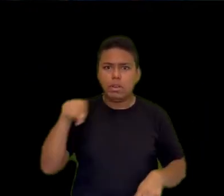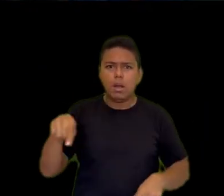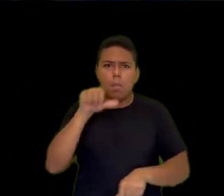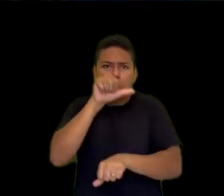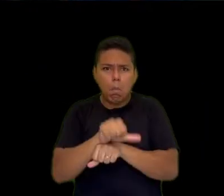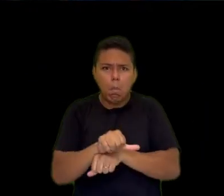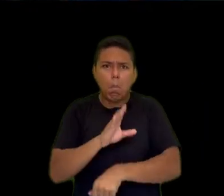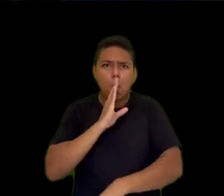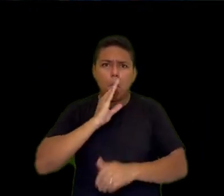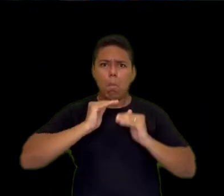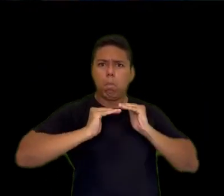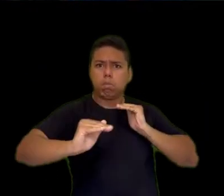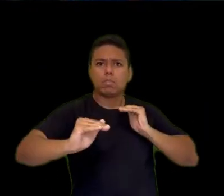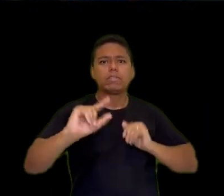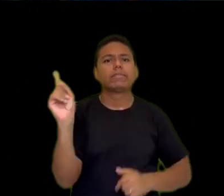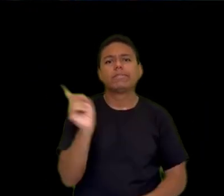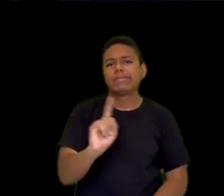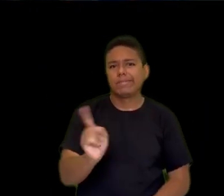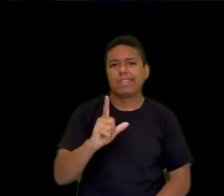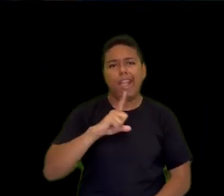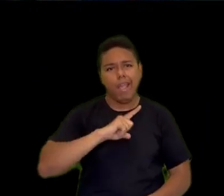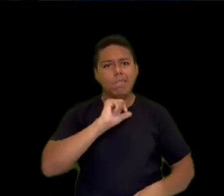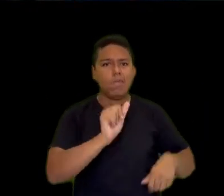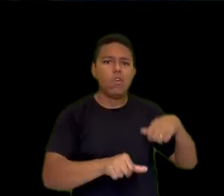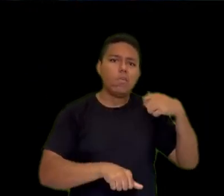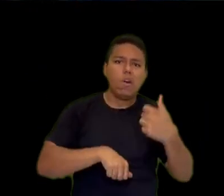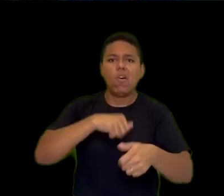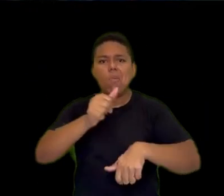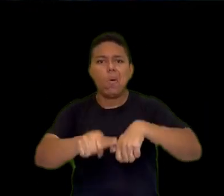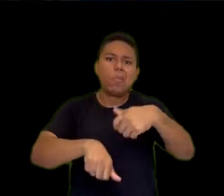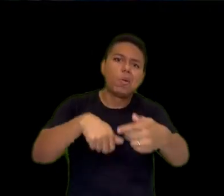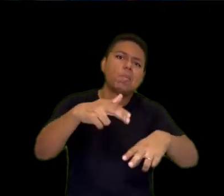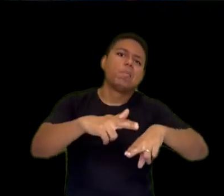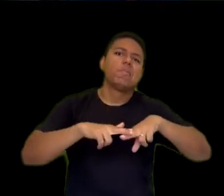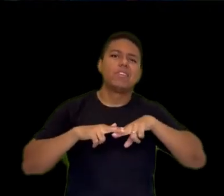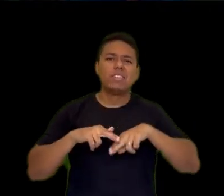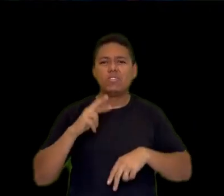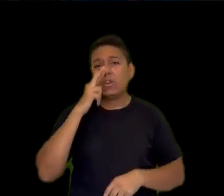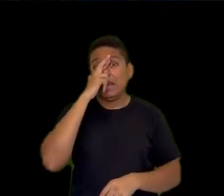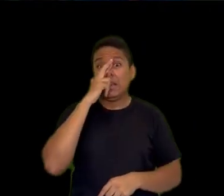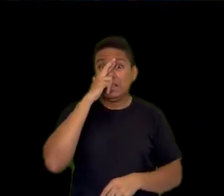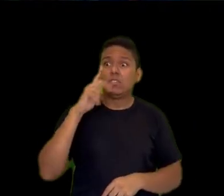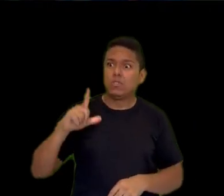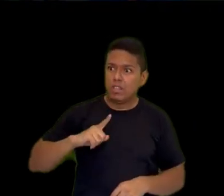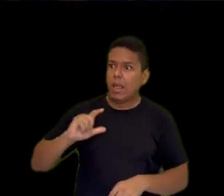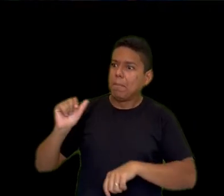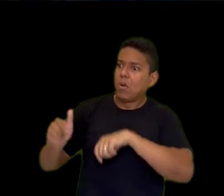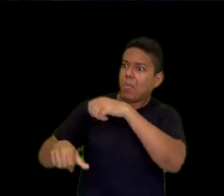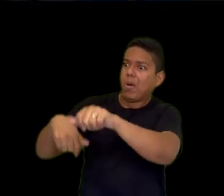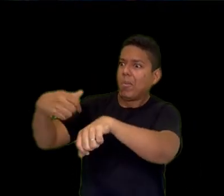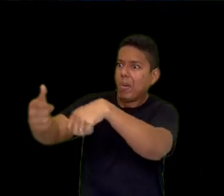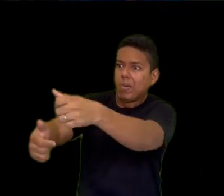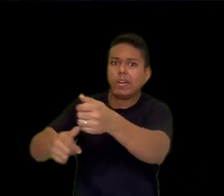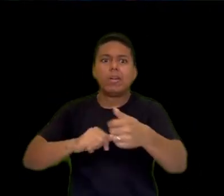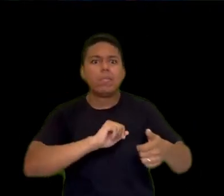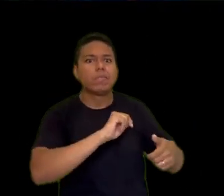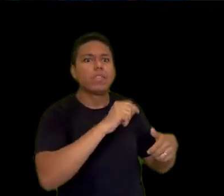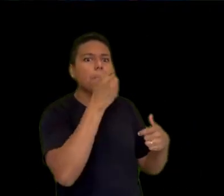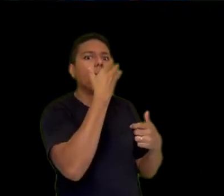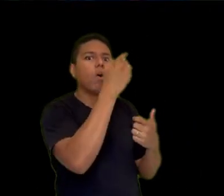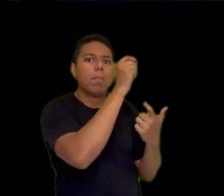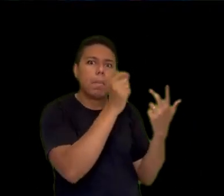constante transformação que os riscos também passam, à medida que eu tenho inovações tecnológicas e novos